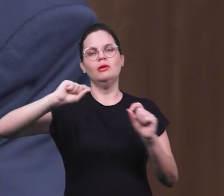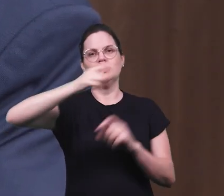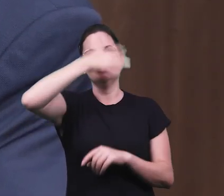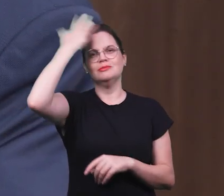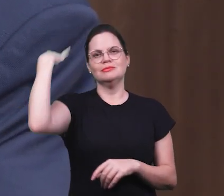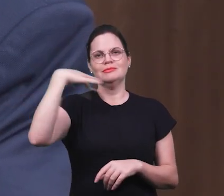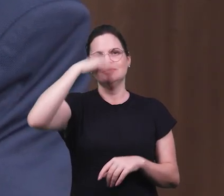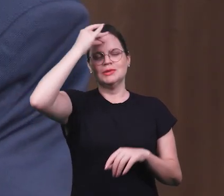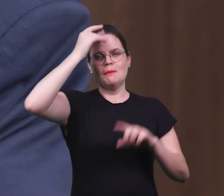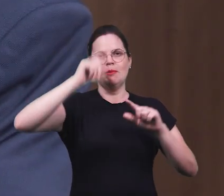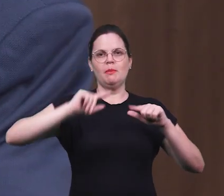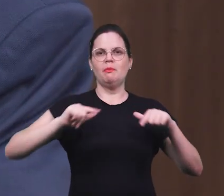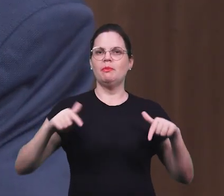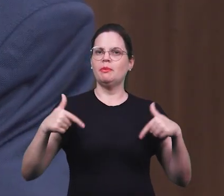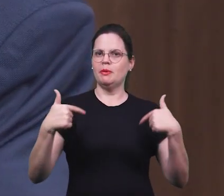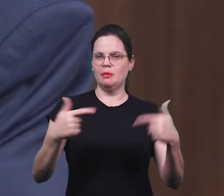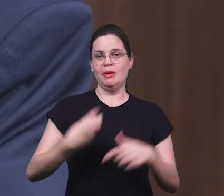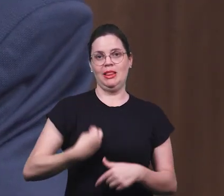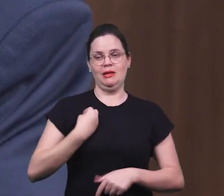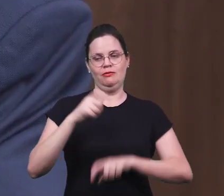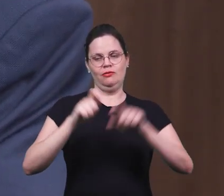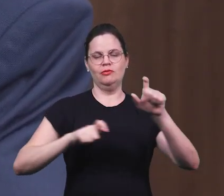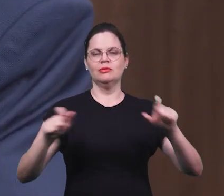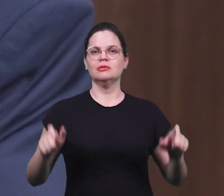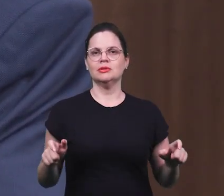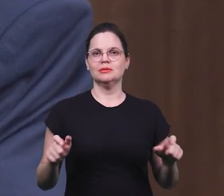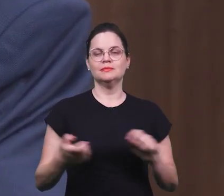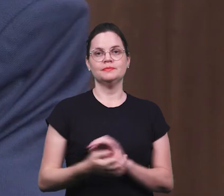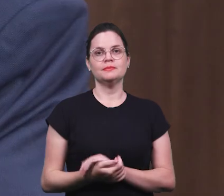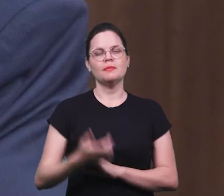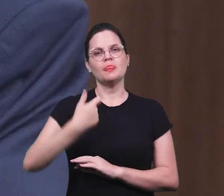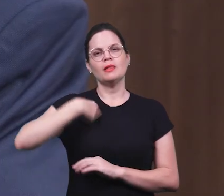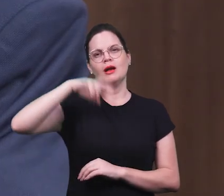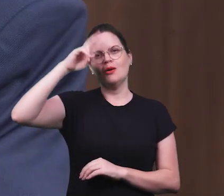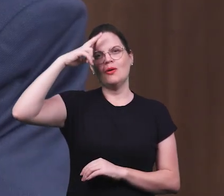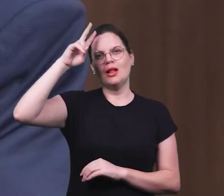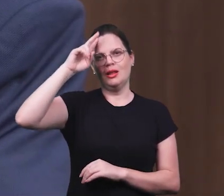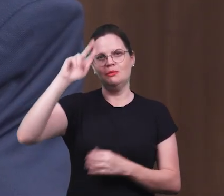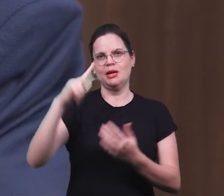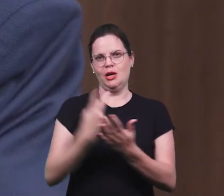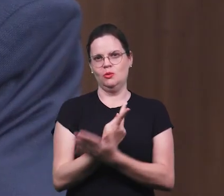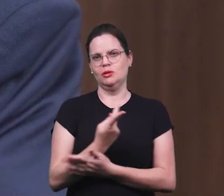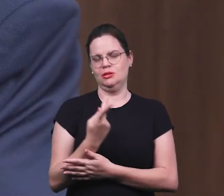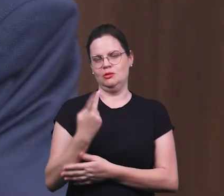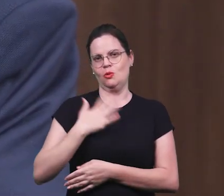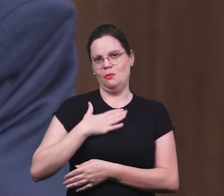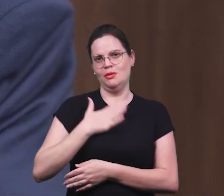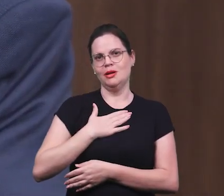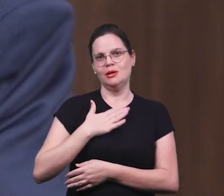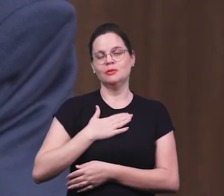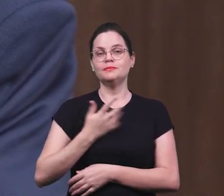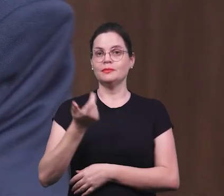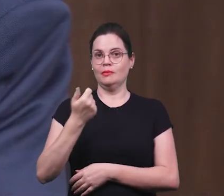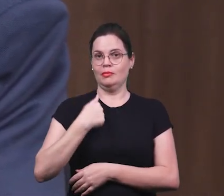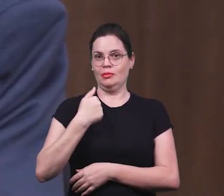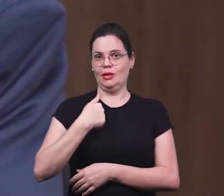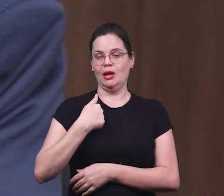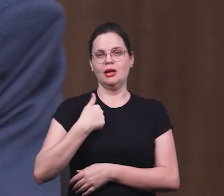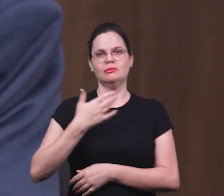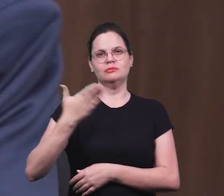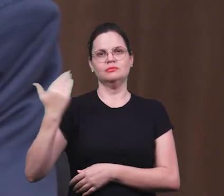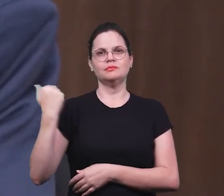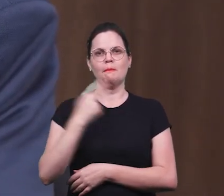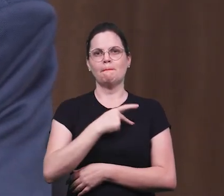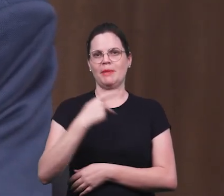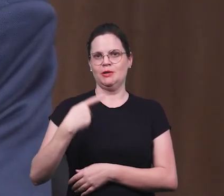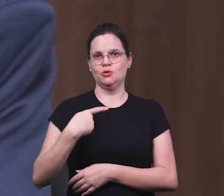na vida das pessoas, são usados em dons, tudo. Então, eu me lembro sempre de um fato que aconteceu comigo. Eu estava numa igreja, eu era pastor de uma igreja